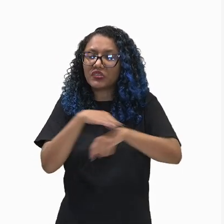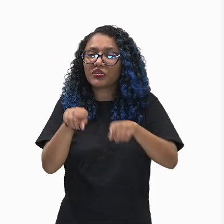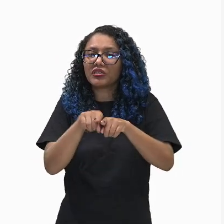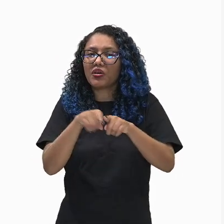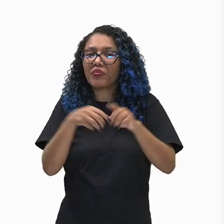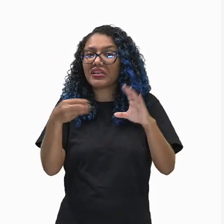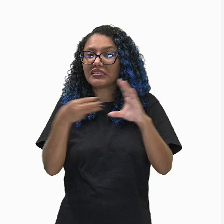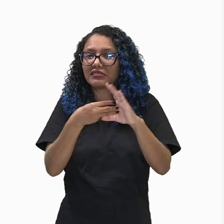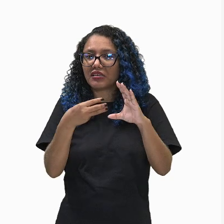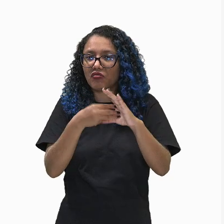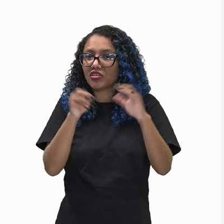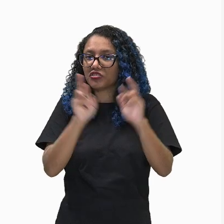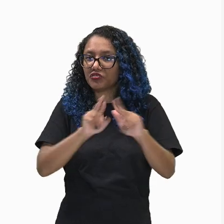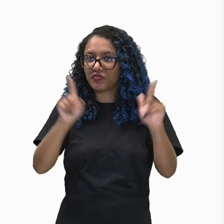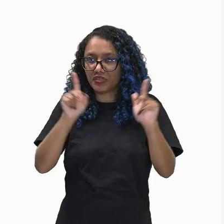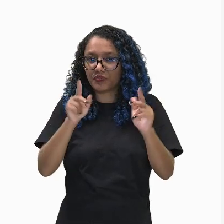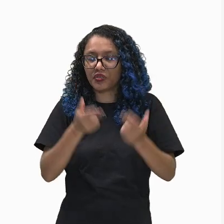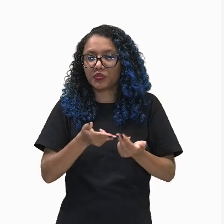especializadas